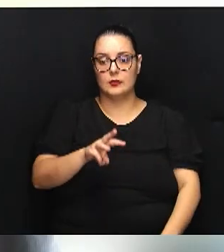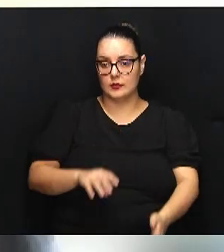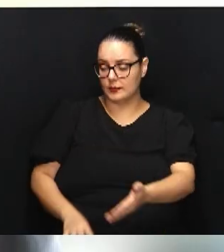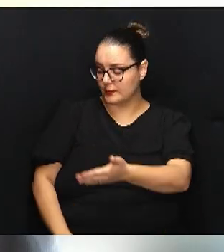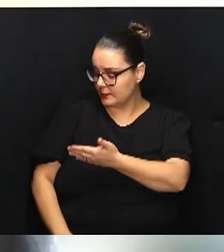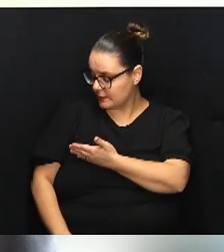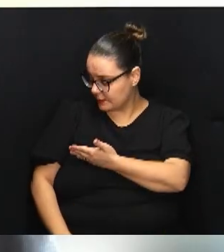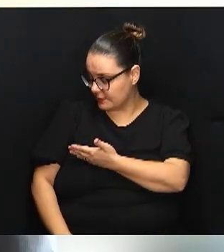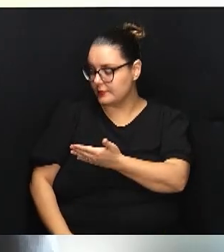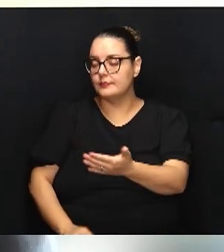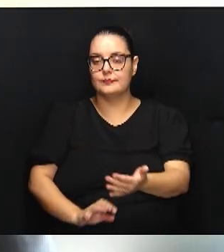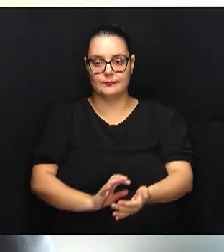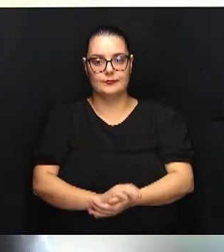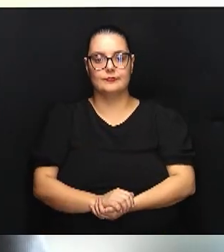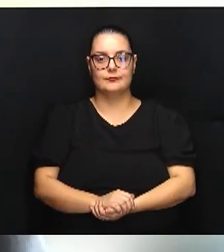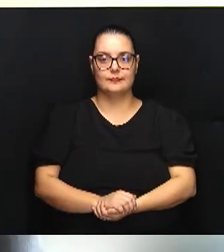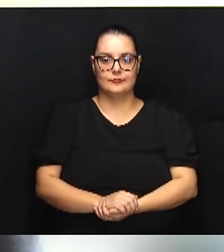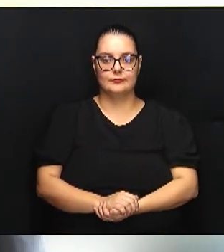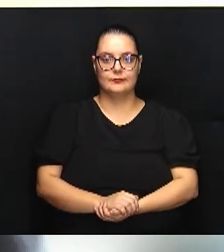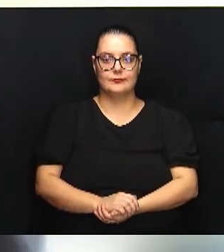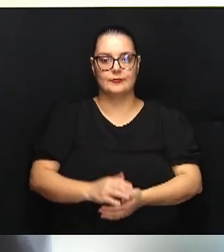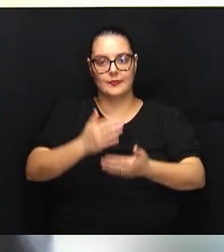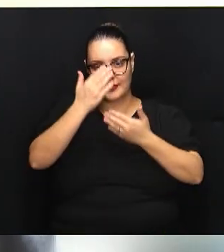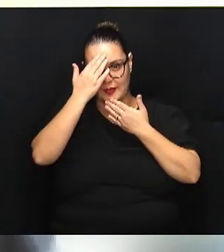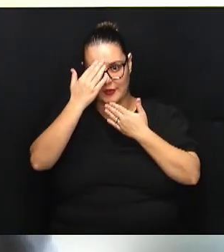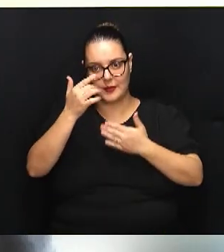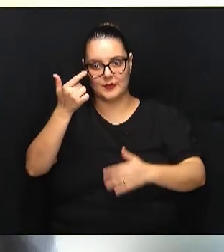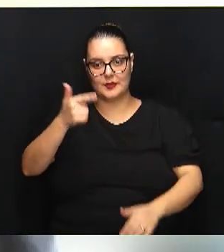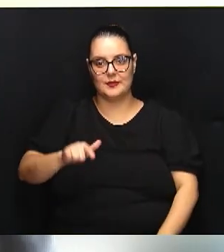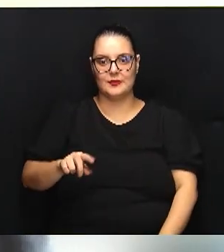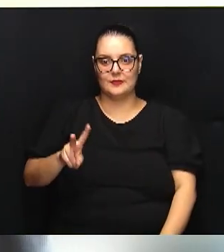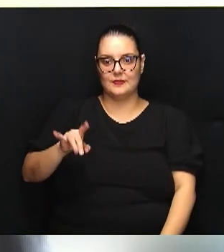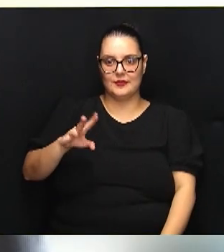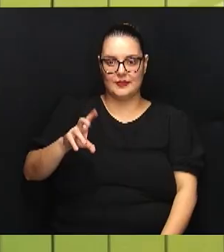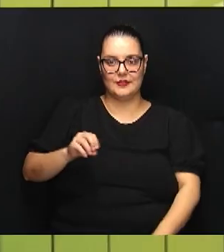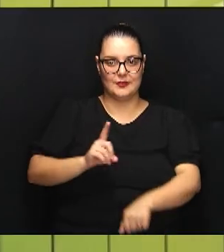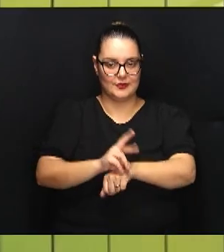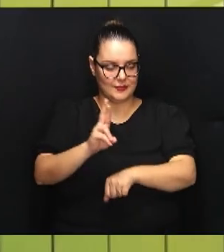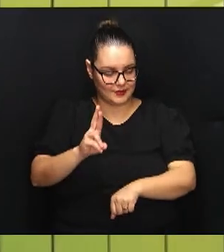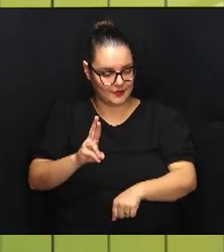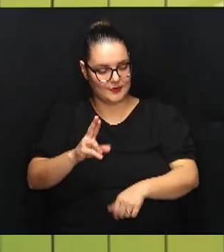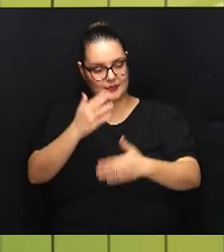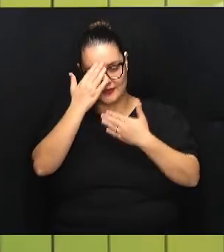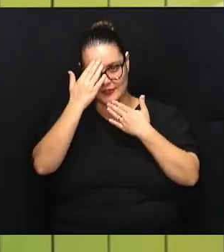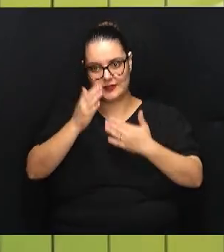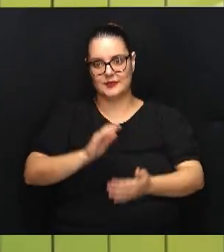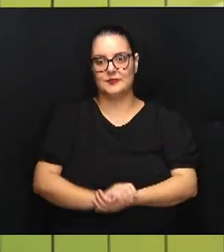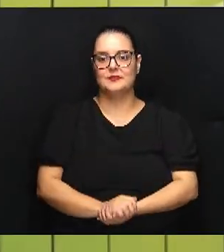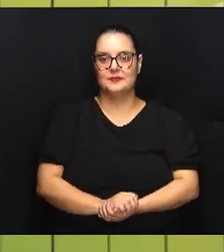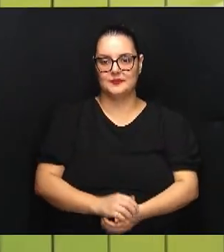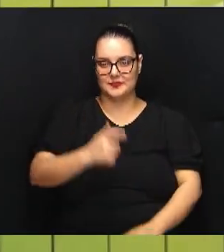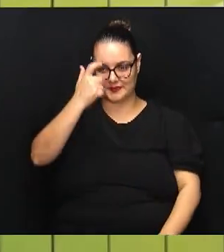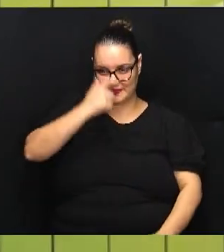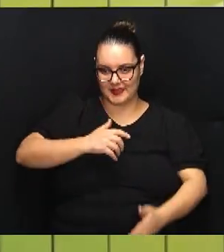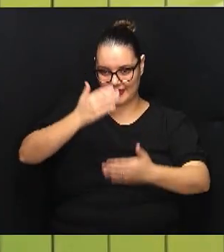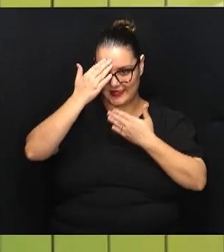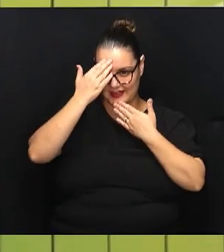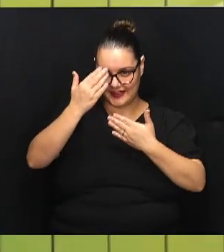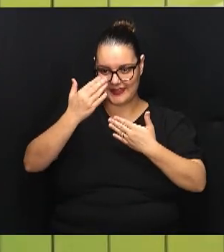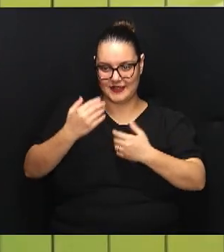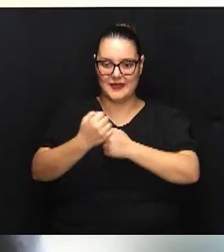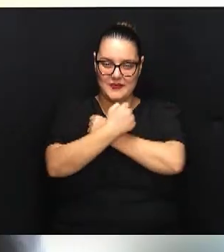contato também disponível no nosso site, lemosadv.com.br. Muito obrigada mais uma vez pela sua participação aqui com a